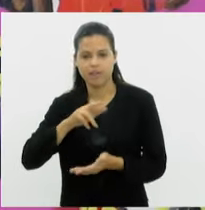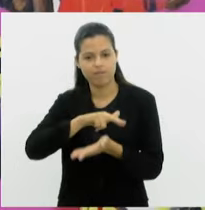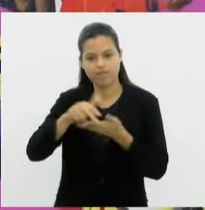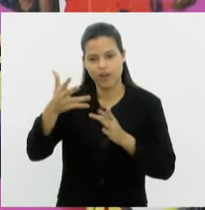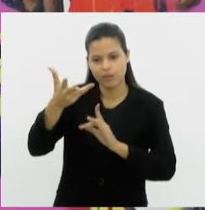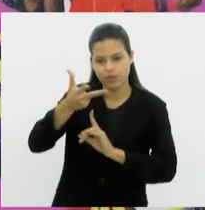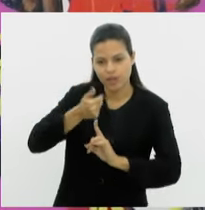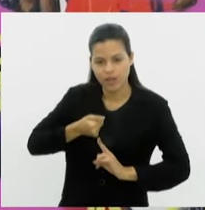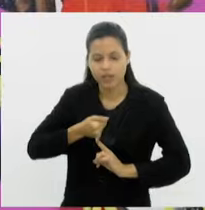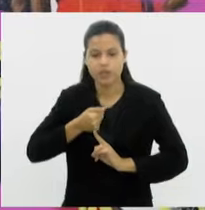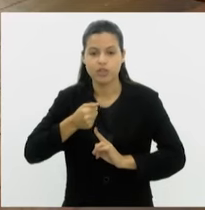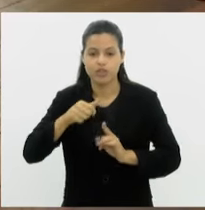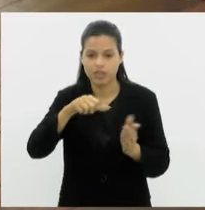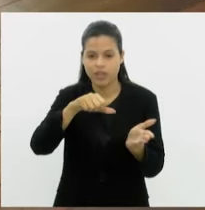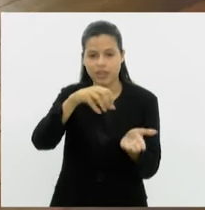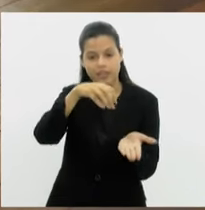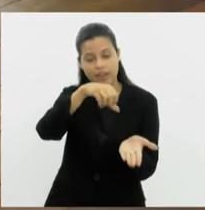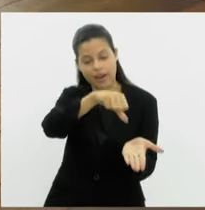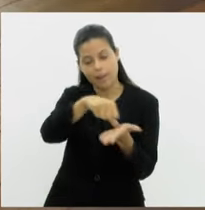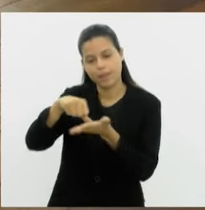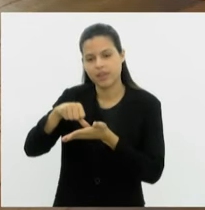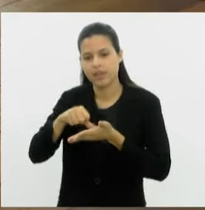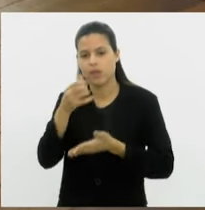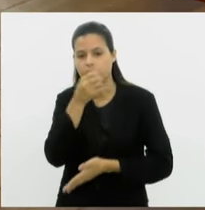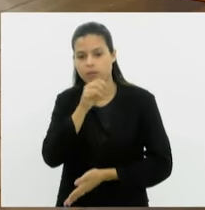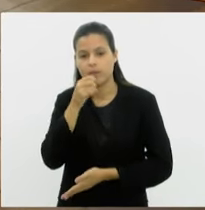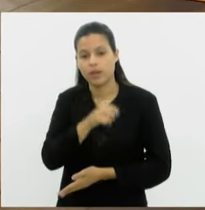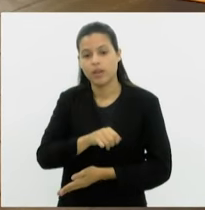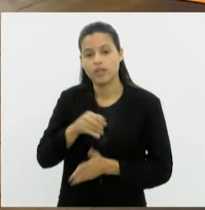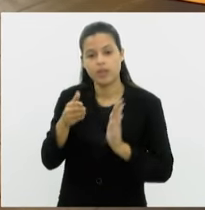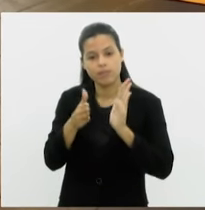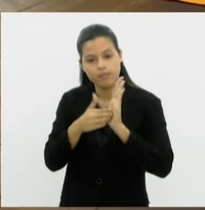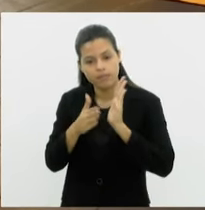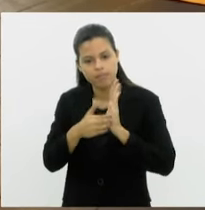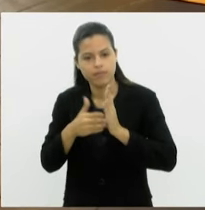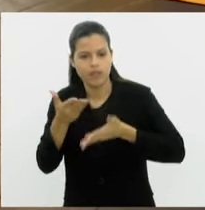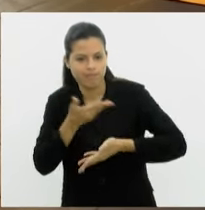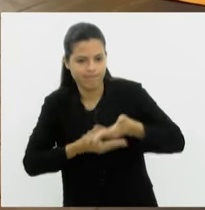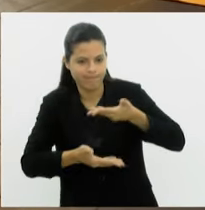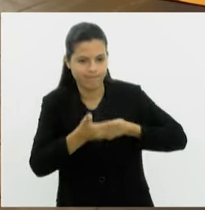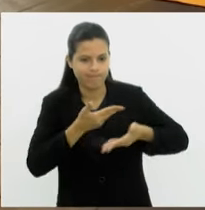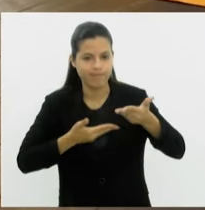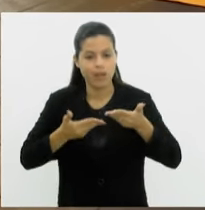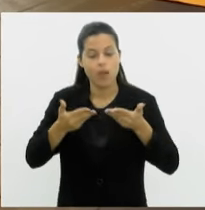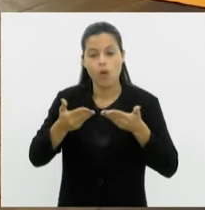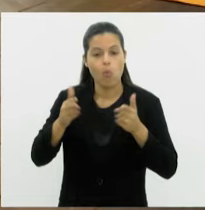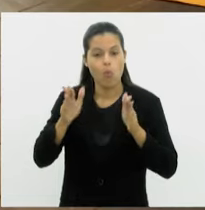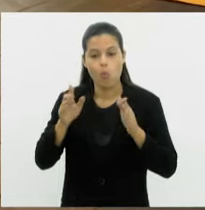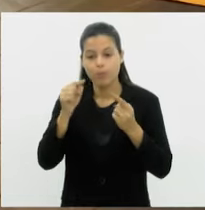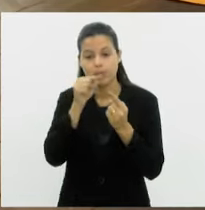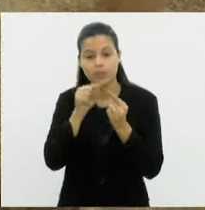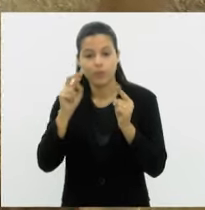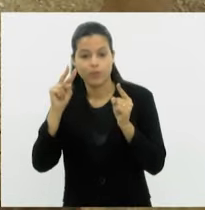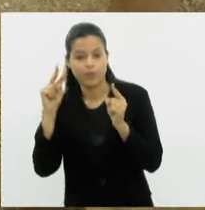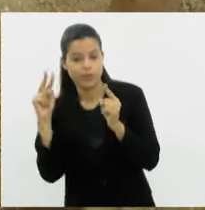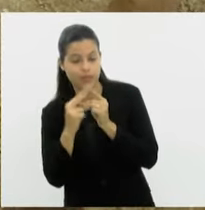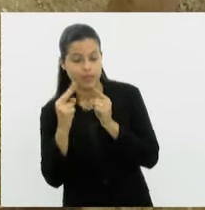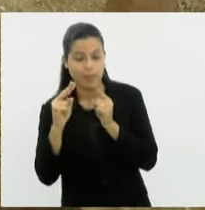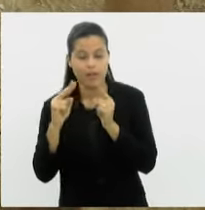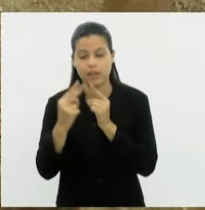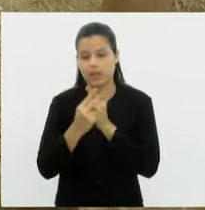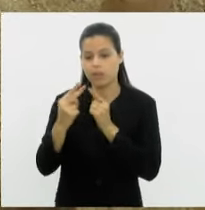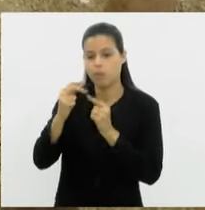e programação virtual. A proposta é de uma curadoria colaborativa, com foco na visibilidade de mulheres negras na